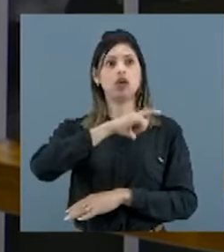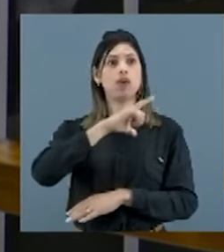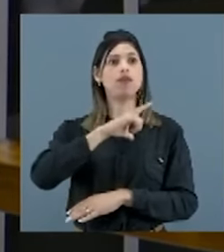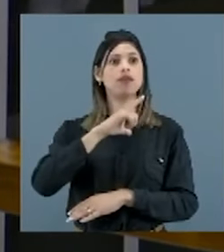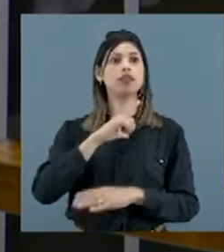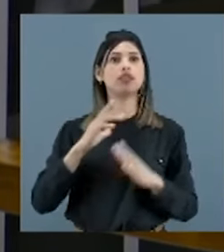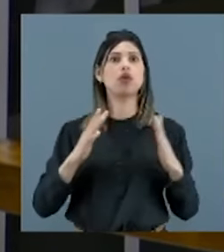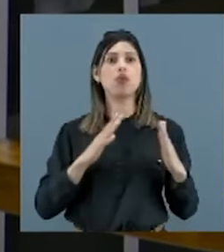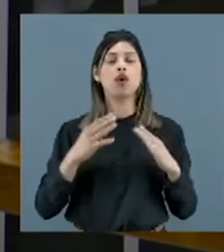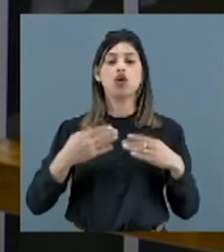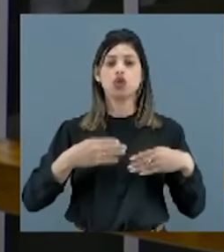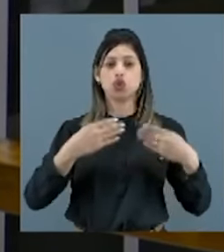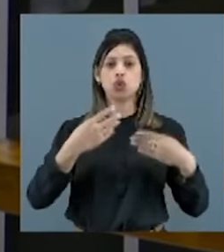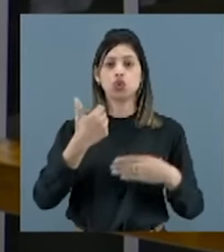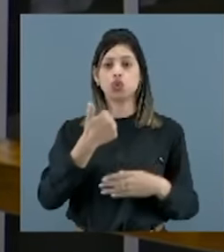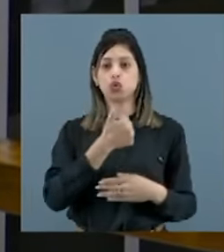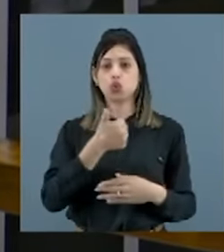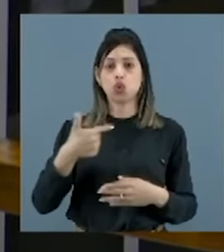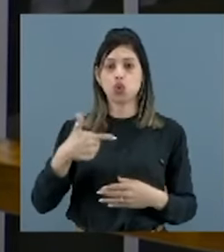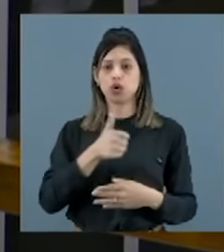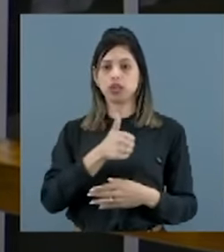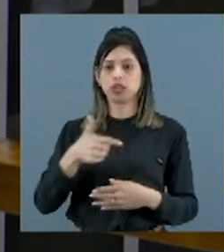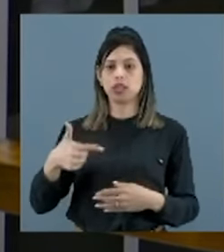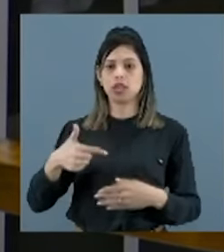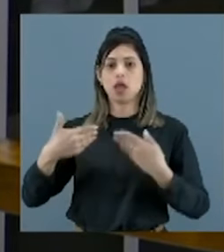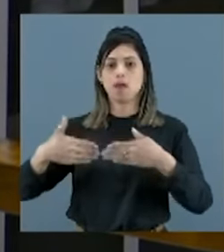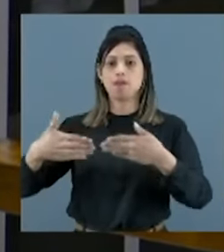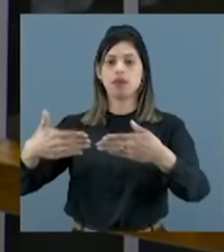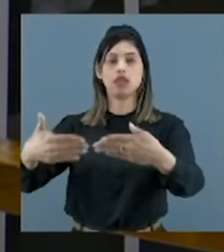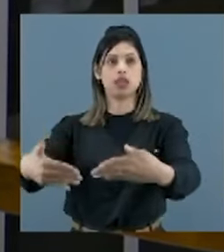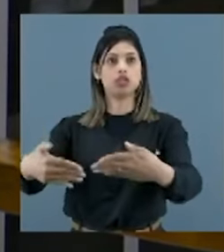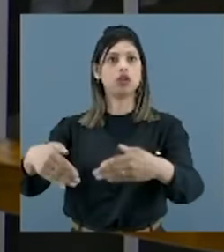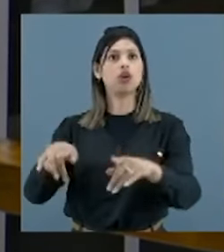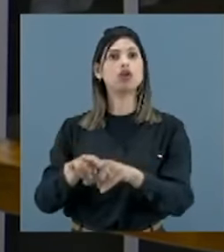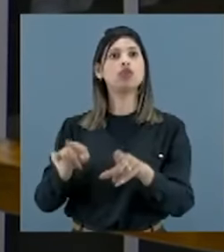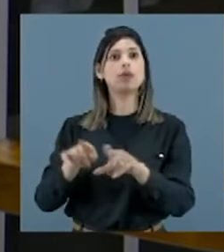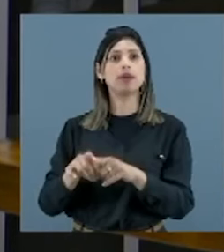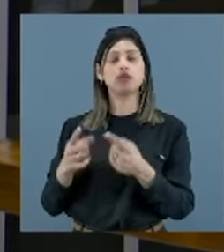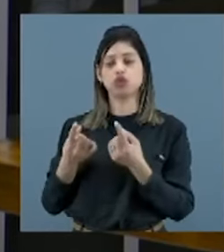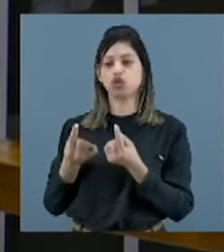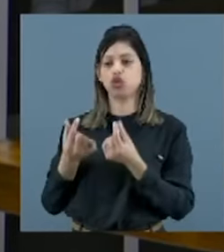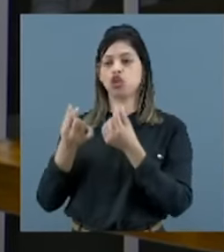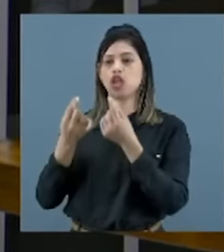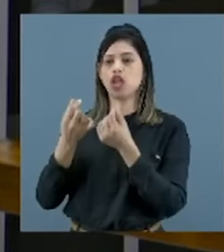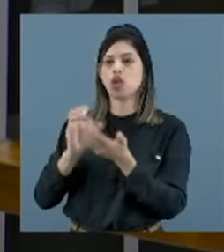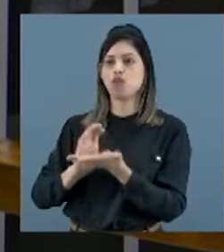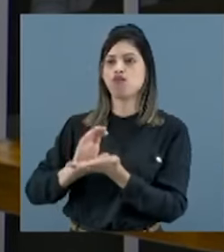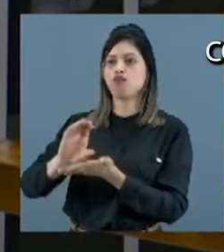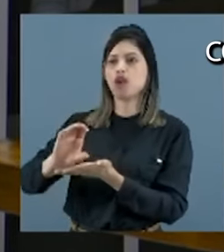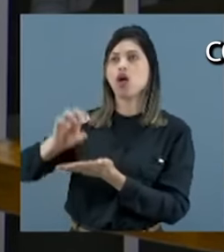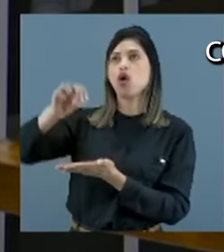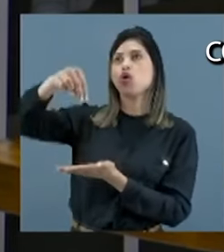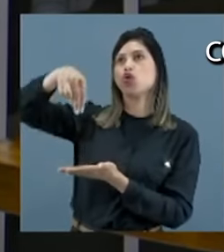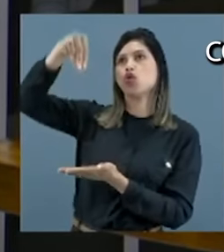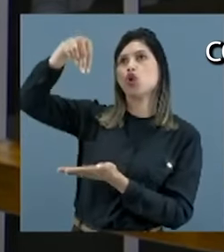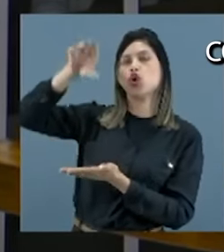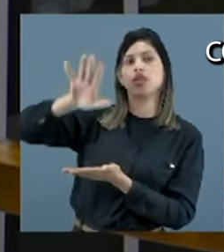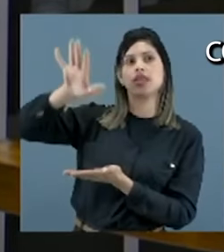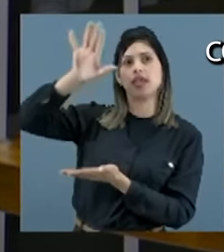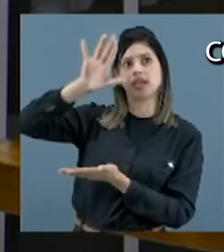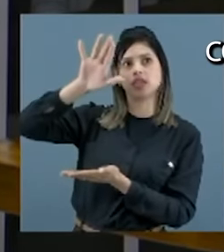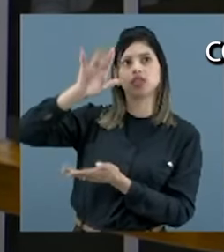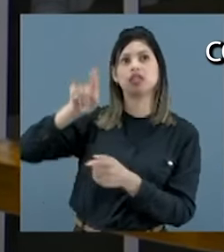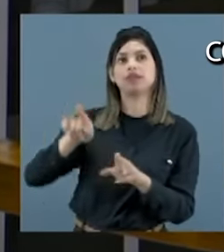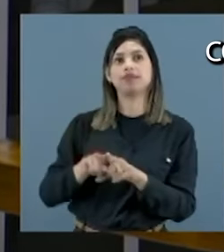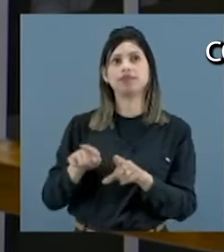12 ministérios, com destaque para o Fundo de Desenvolvimento do Nordeste, ao Nordeste, 40 milhões. Conab,